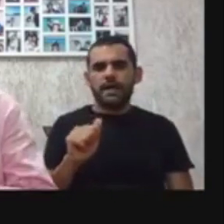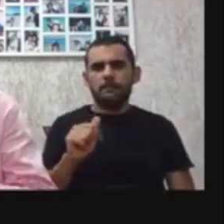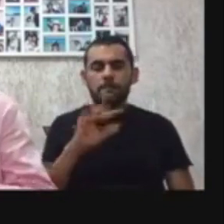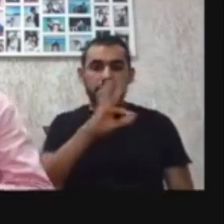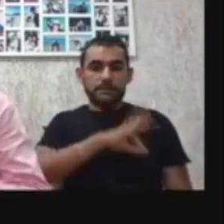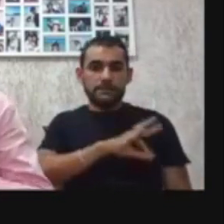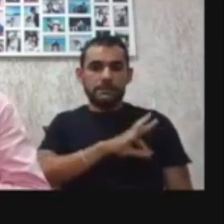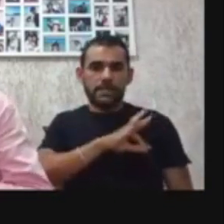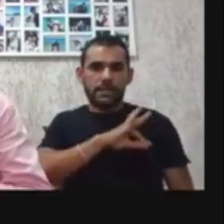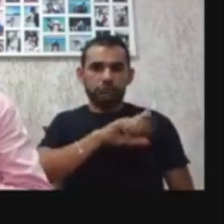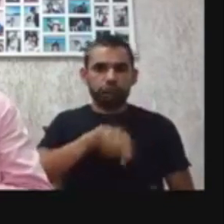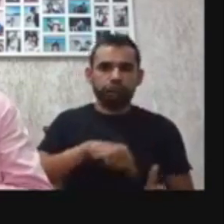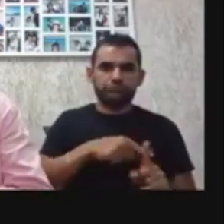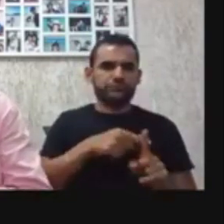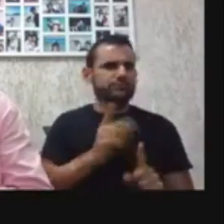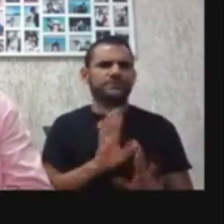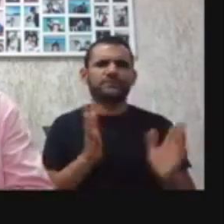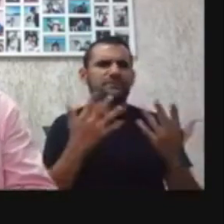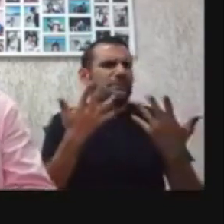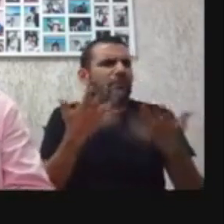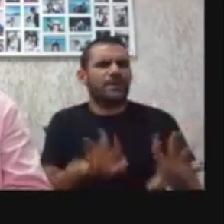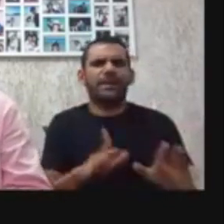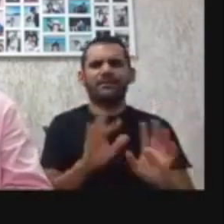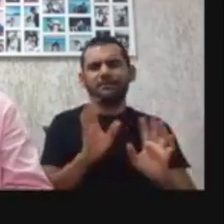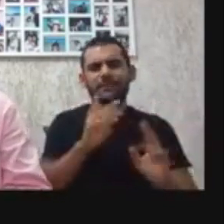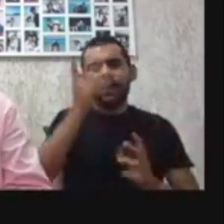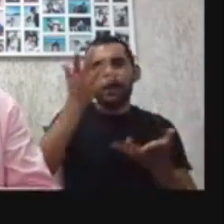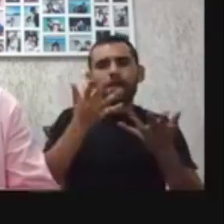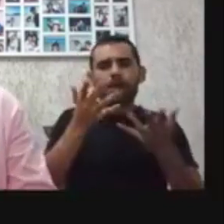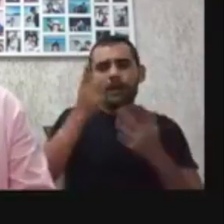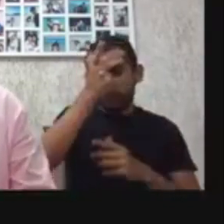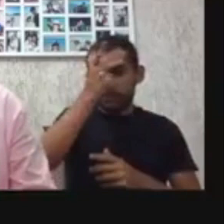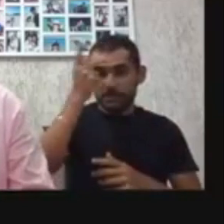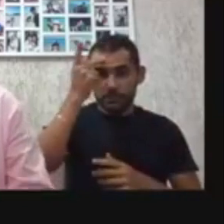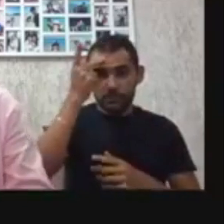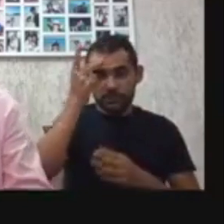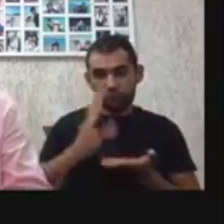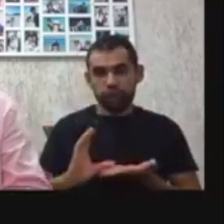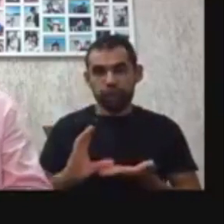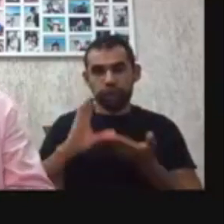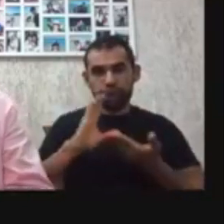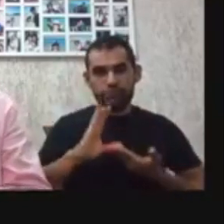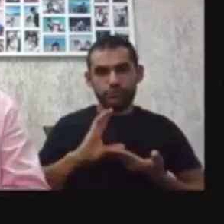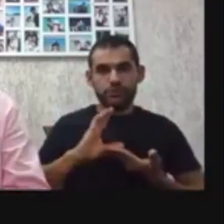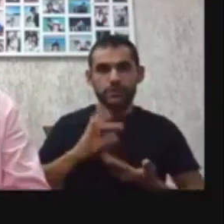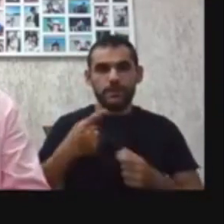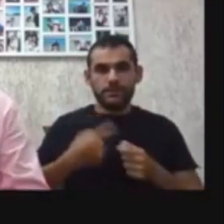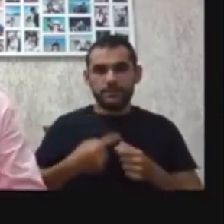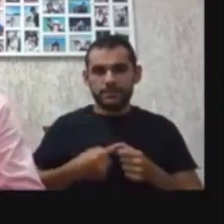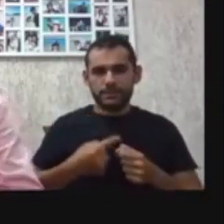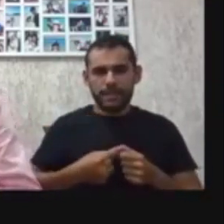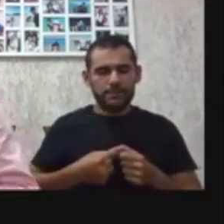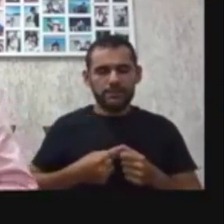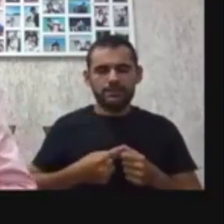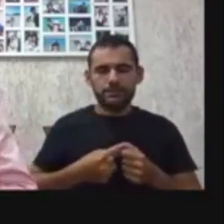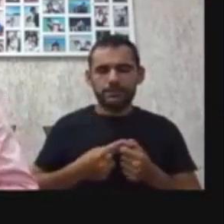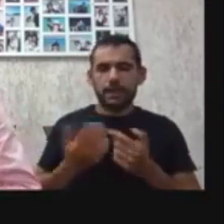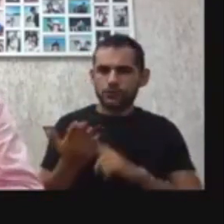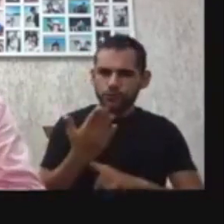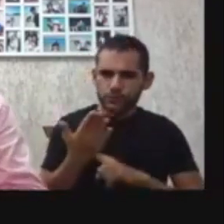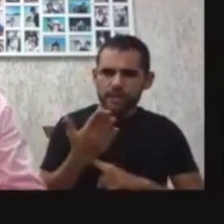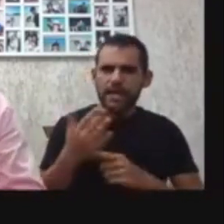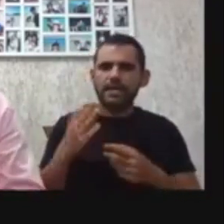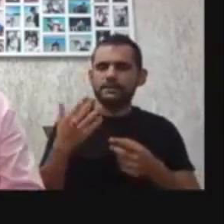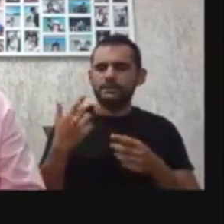ganhar salário. Eu não quero, entendeu? Eu quero pessoas que possam realmente contribuir com essa cidade e que no final do nosso mandato,